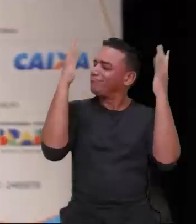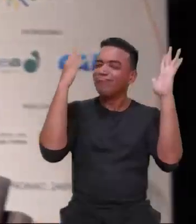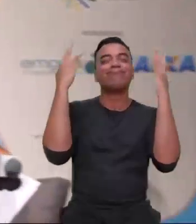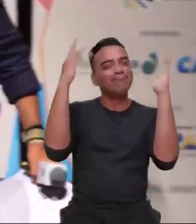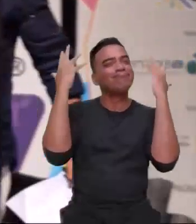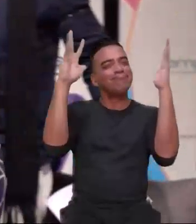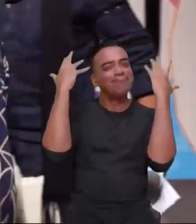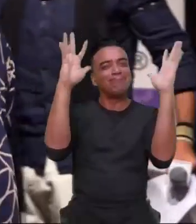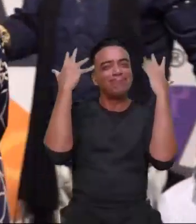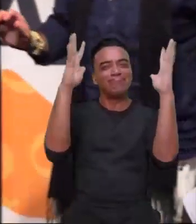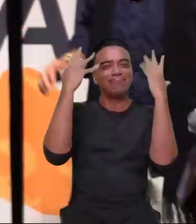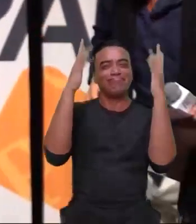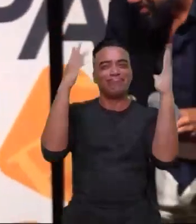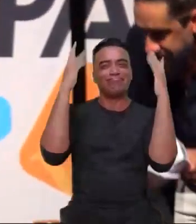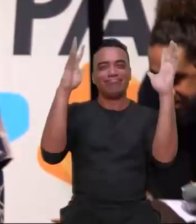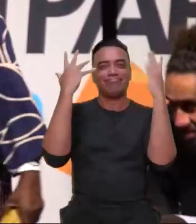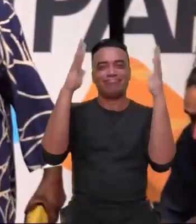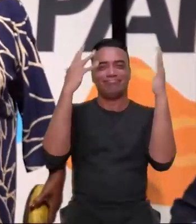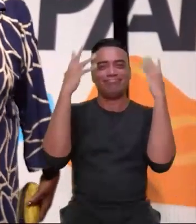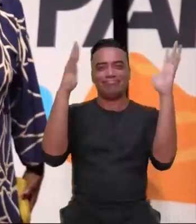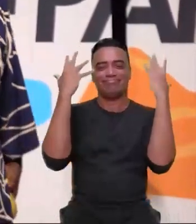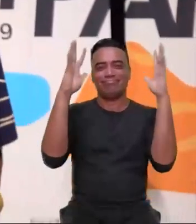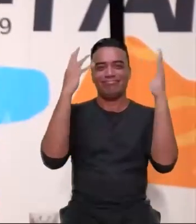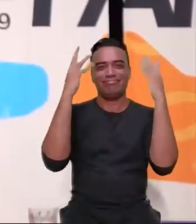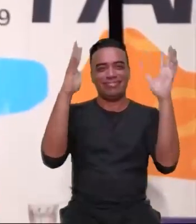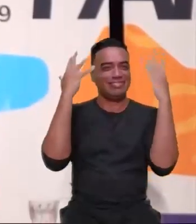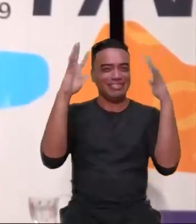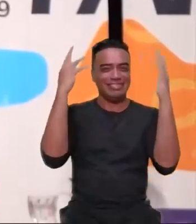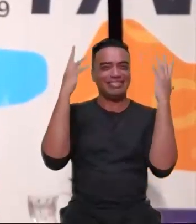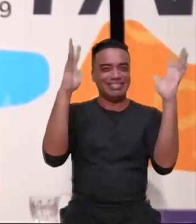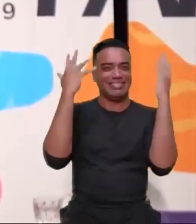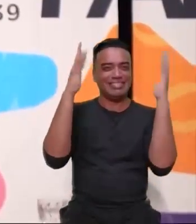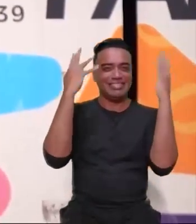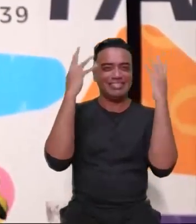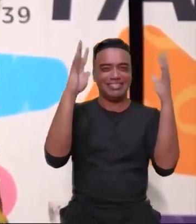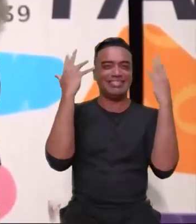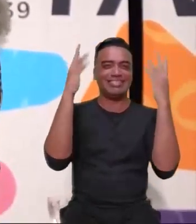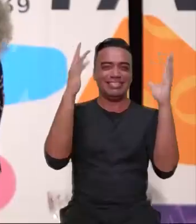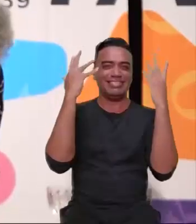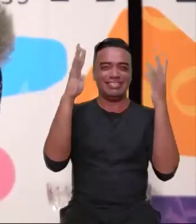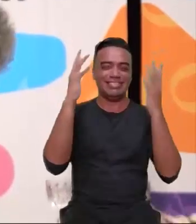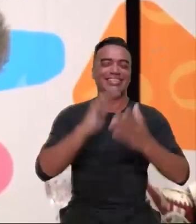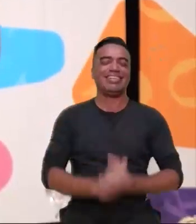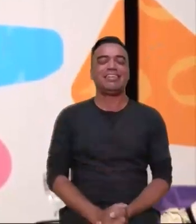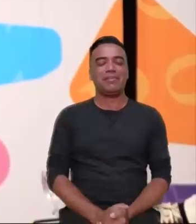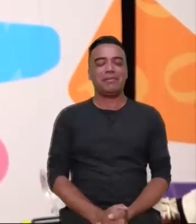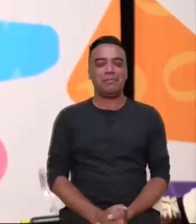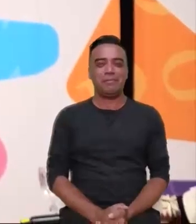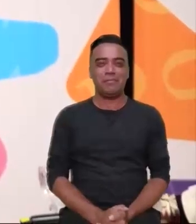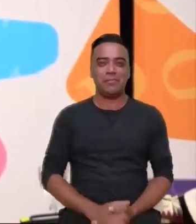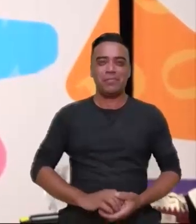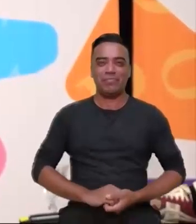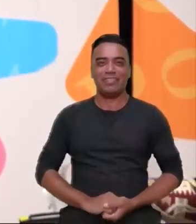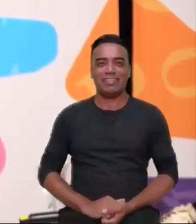Da esquerda para a direita, a primeira pessoa sentada é Conceição Evaristo, uma mulher negra de cabelos grisalhos cacheados, cujo comprimento lhe vai